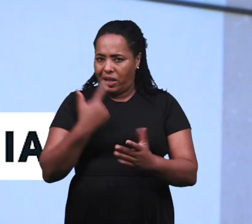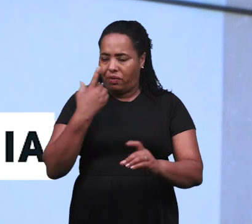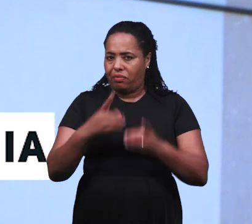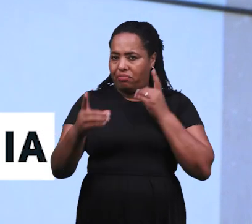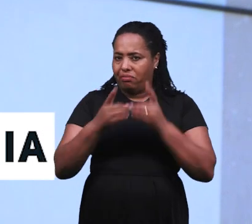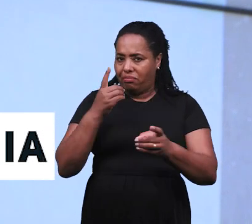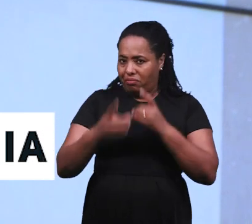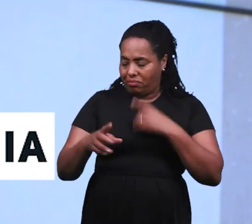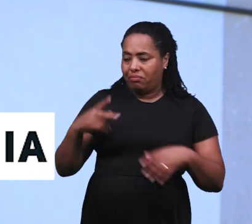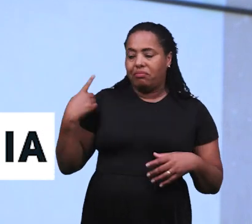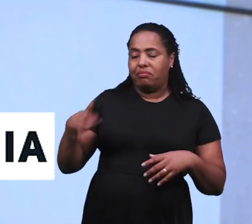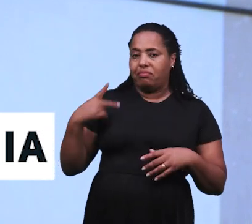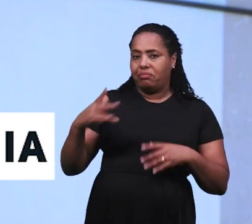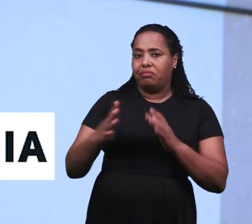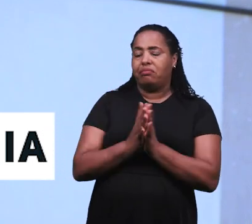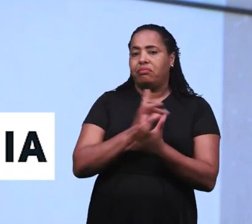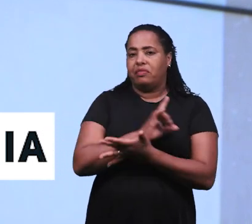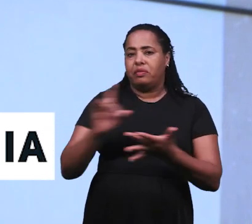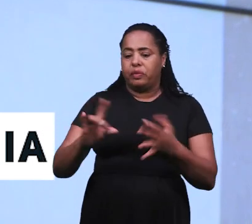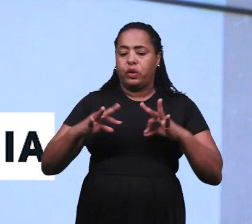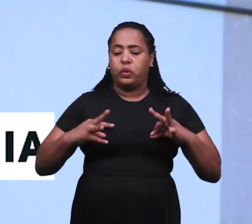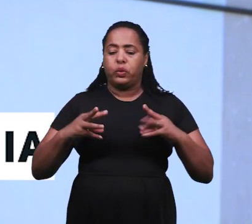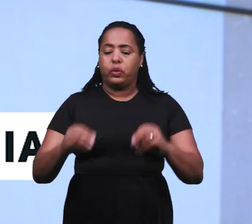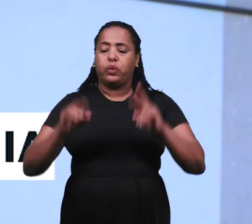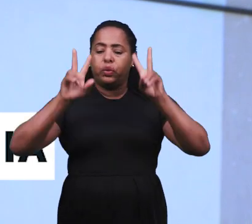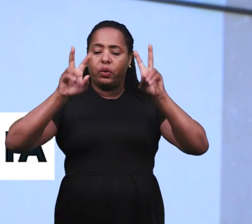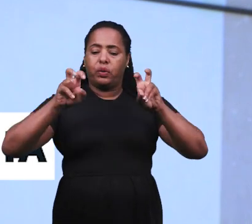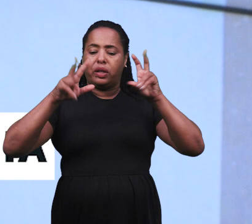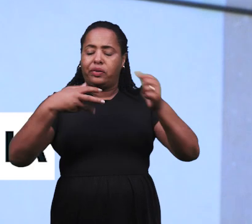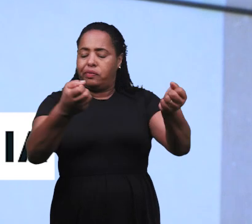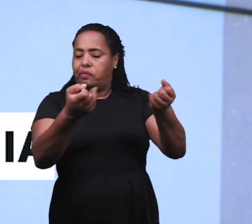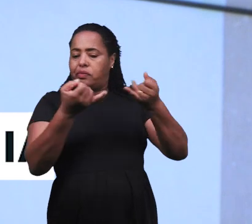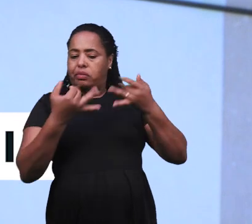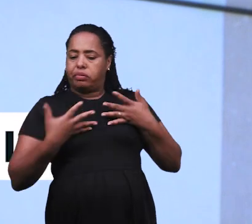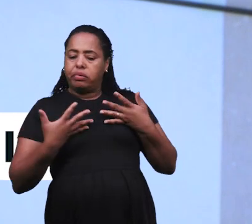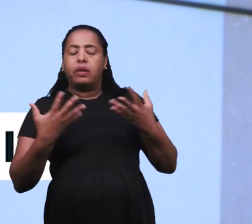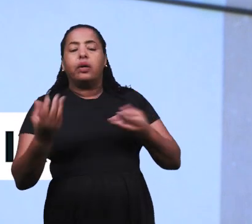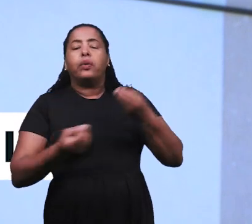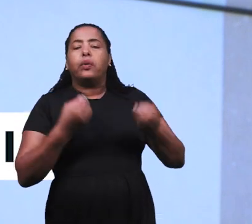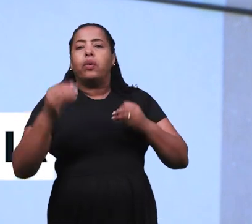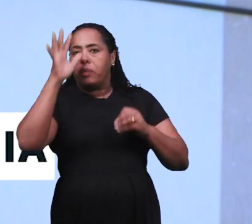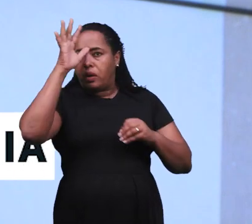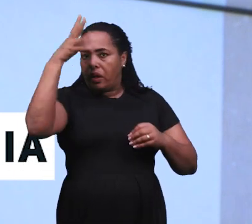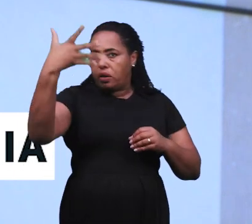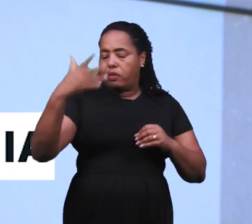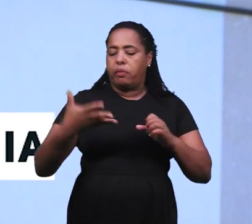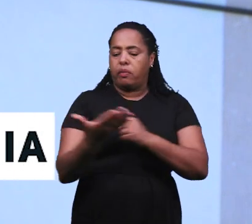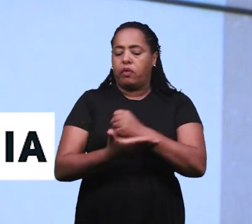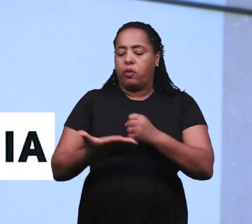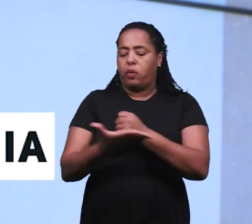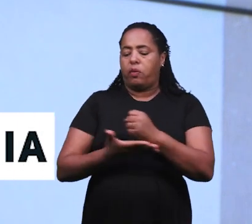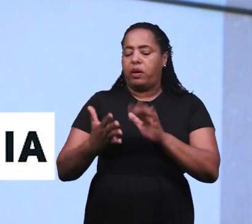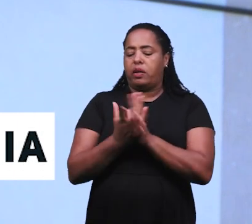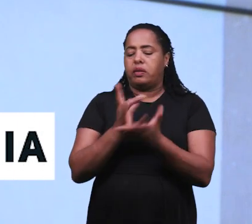Deus. Então, todos os assuntos que chegam até nós, Uhum. eles são tratados pelo viés bíblico, né?